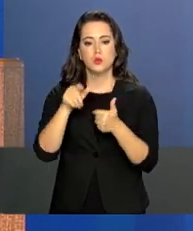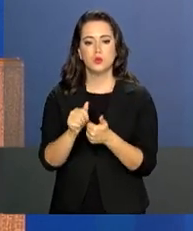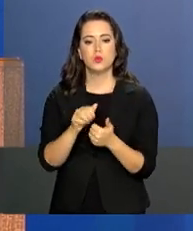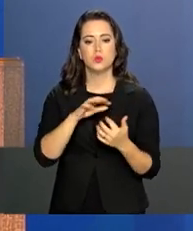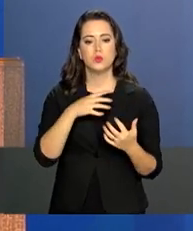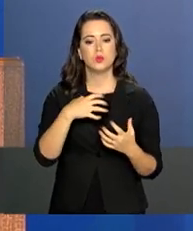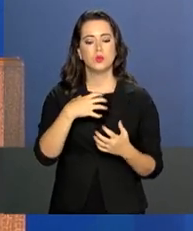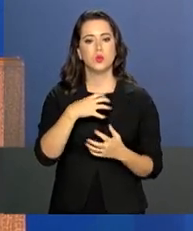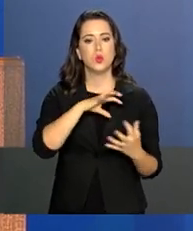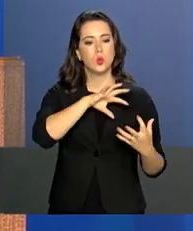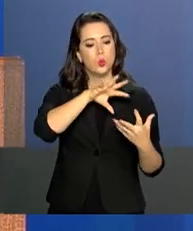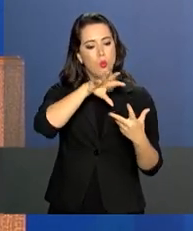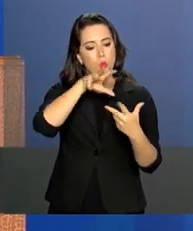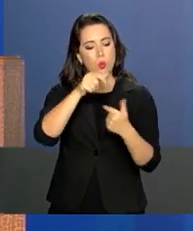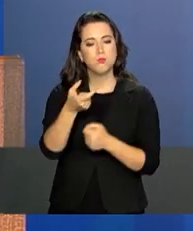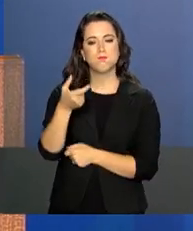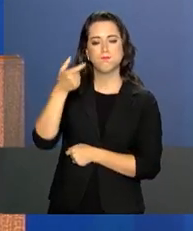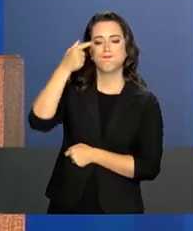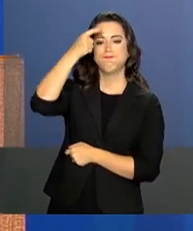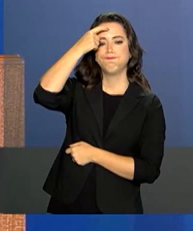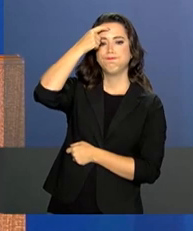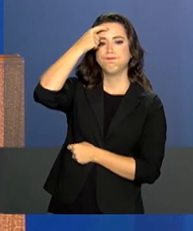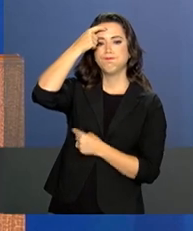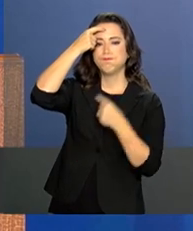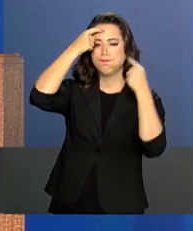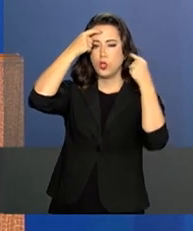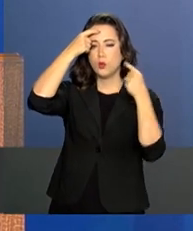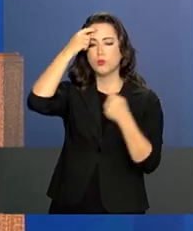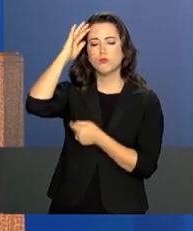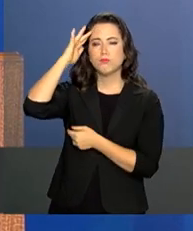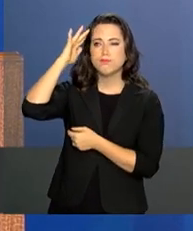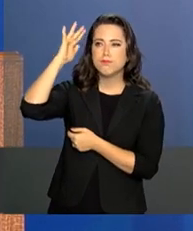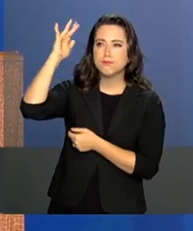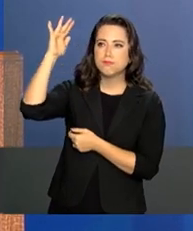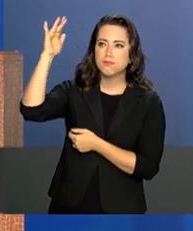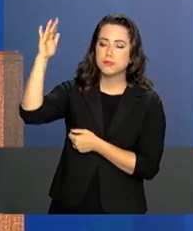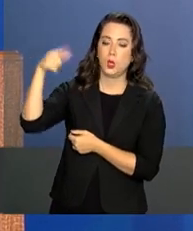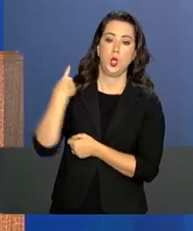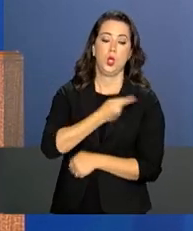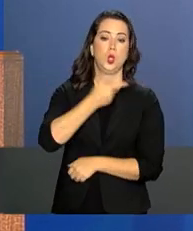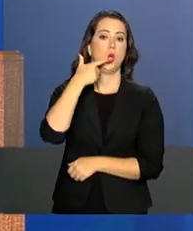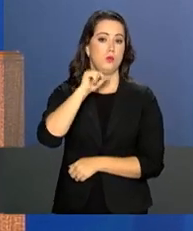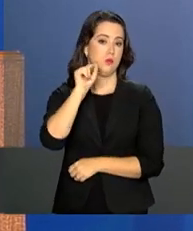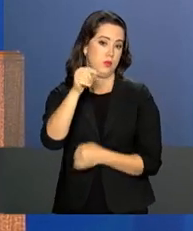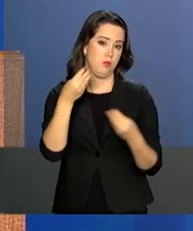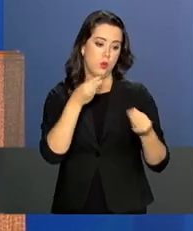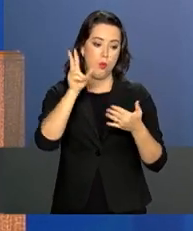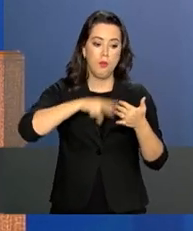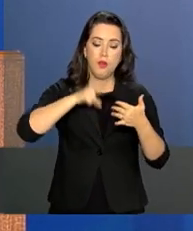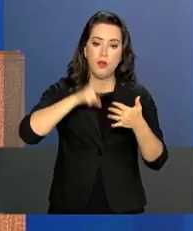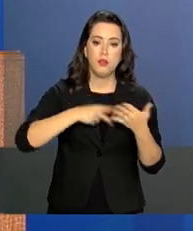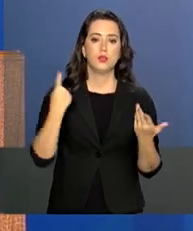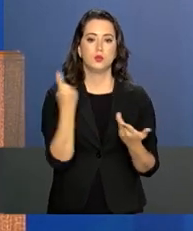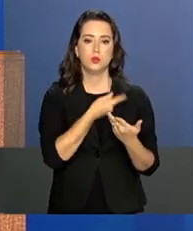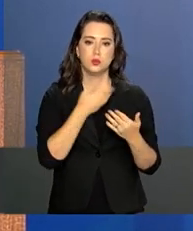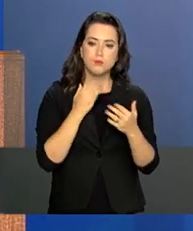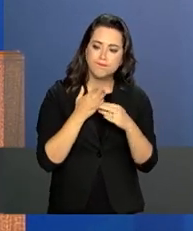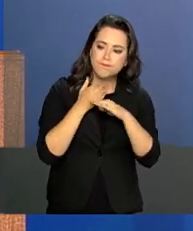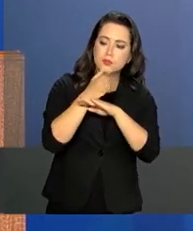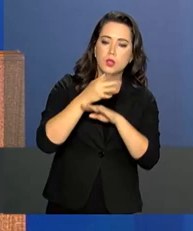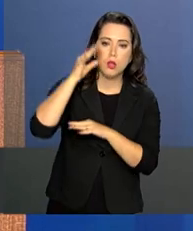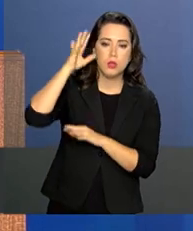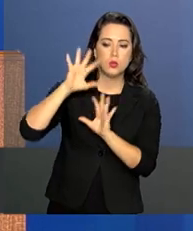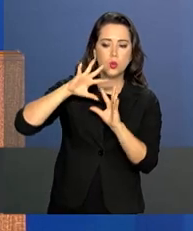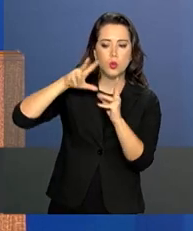mundo mental deputados ele deputado paulo pereira nós conseguimos e dessa maneira nos introduzirmos mas a